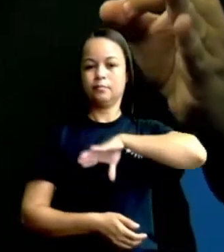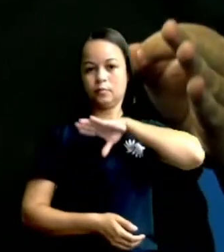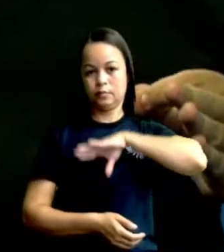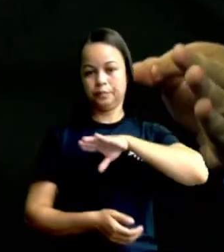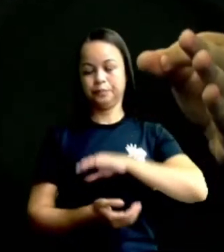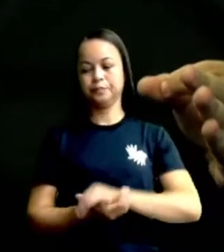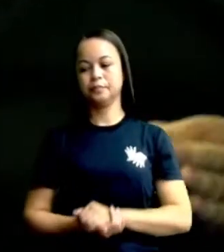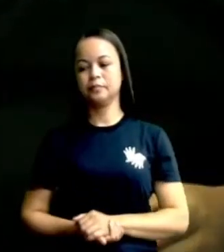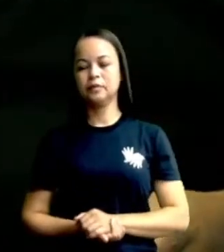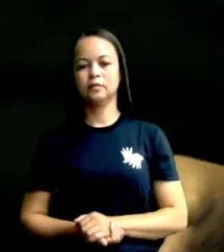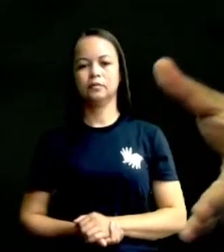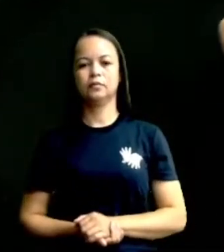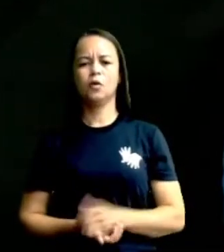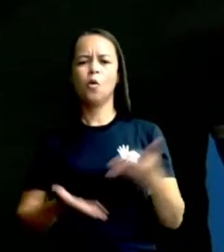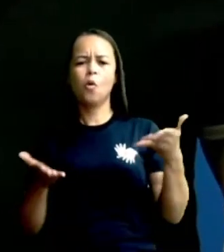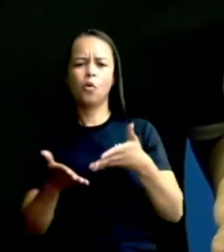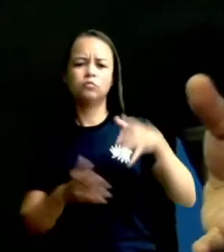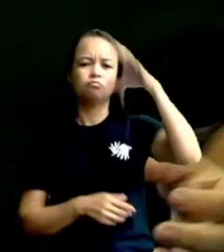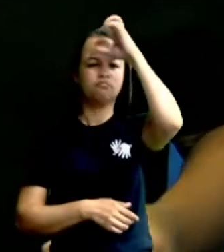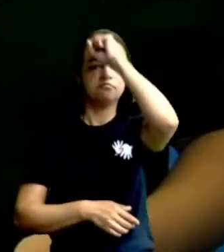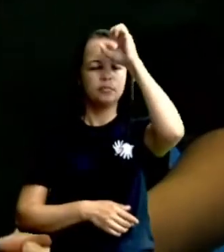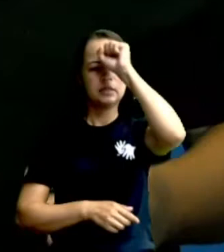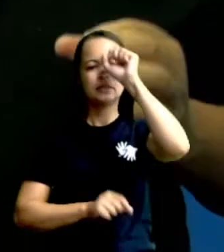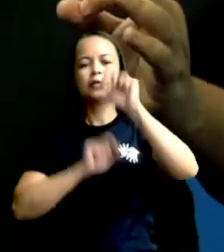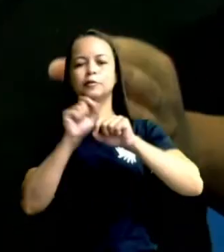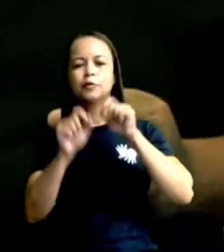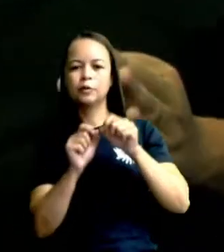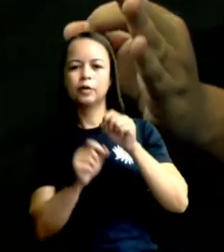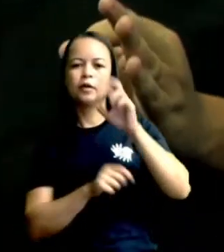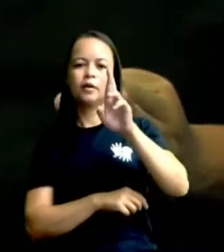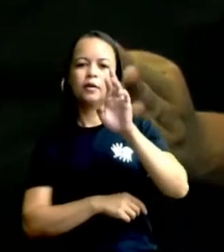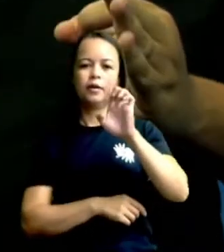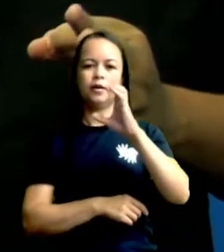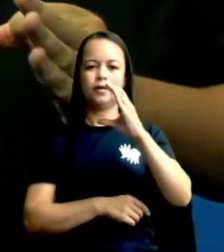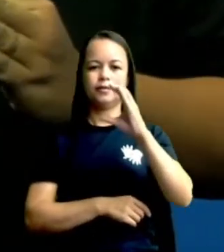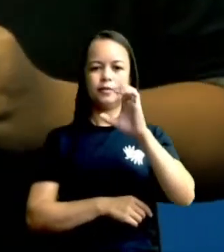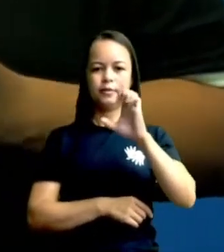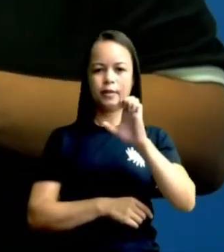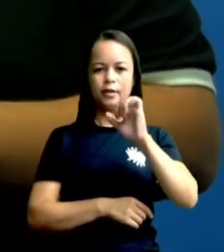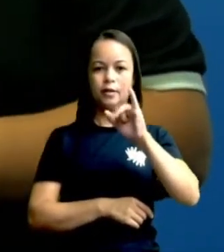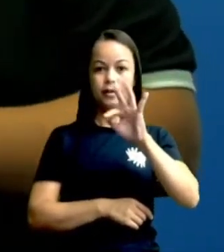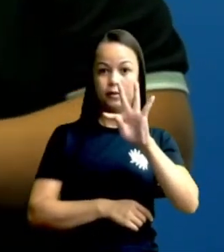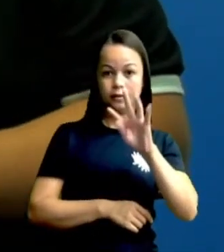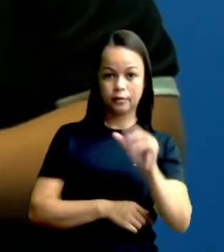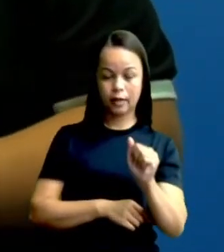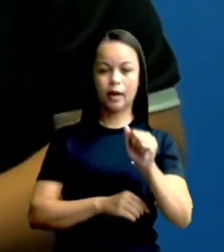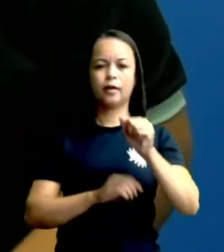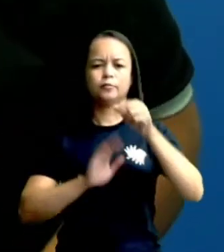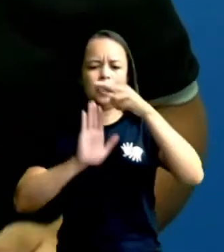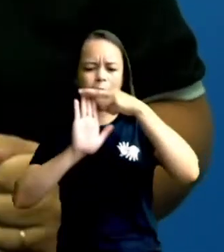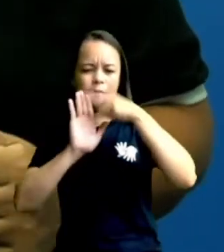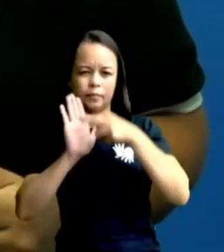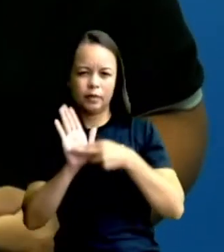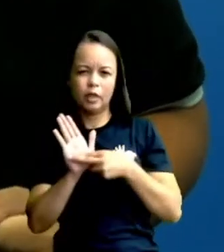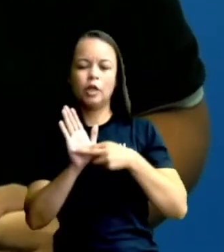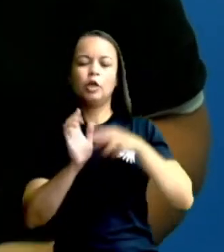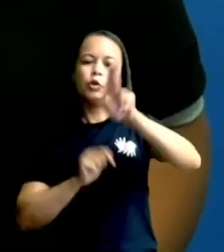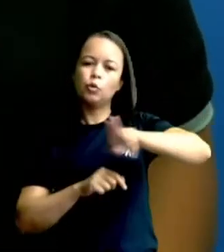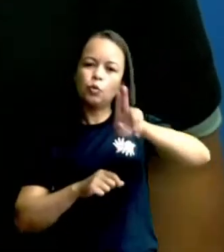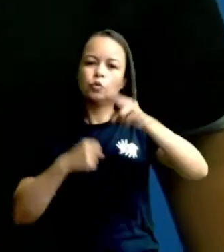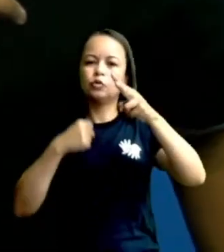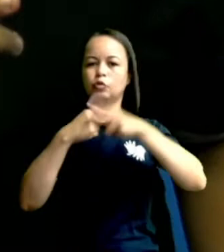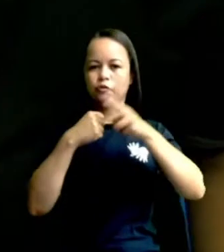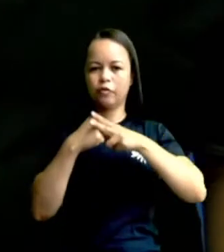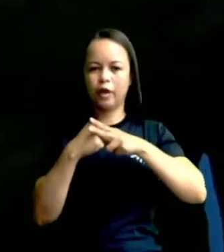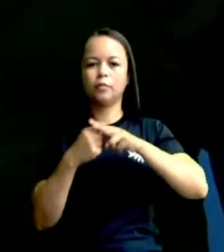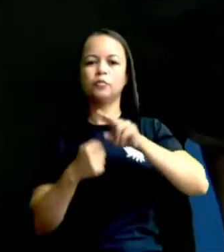Hoje iremos aprender sobre a receita e o uso dos verbos imperativos, tá bom, gente? Vamos lá começar a